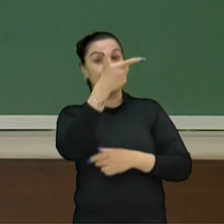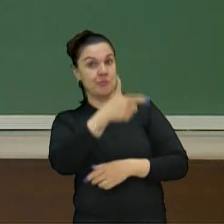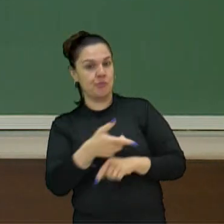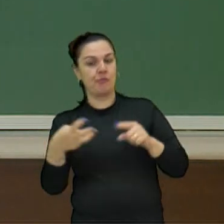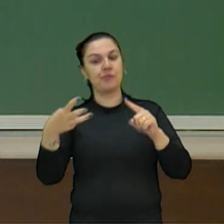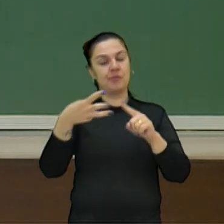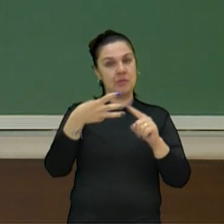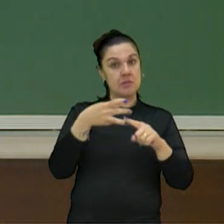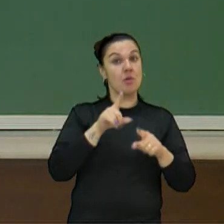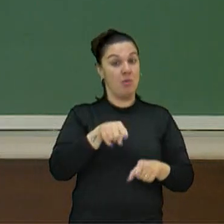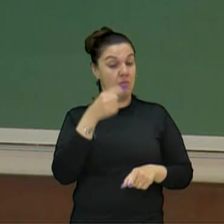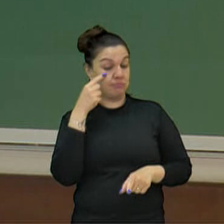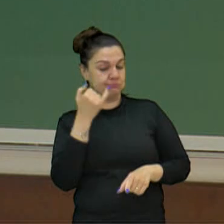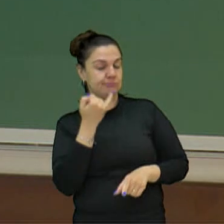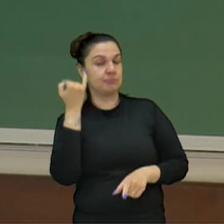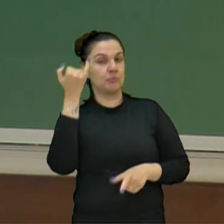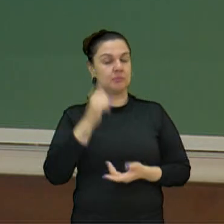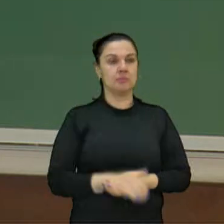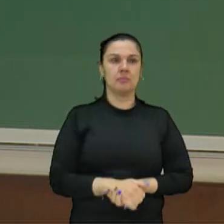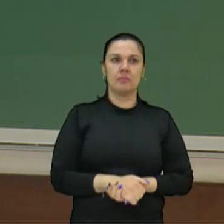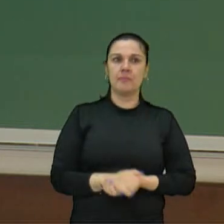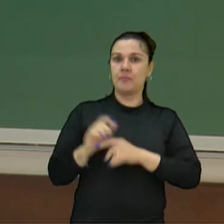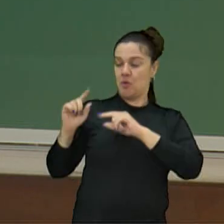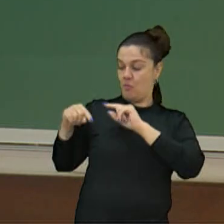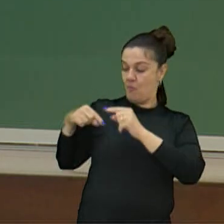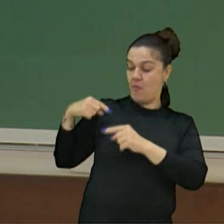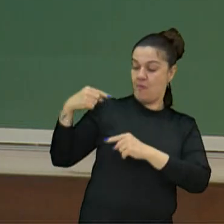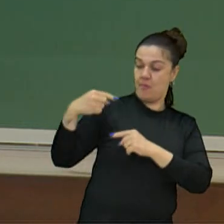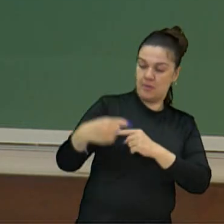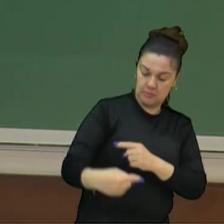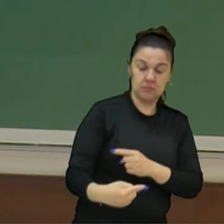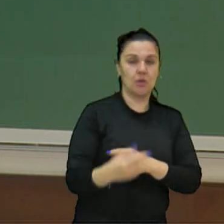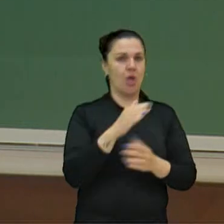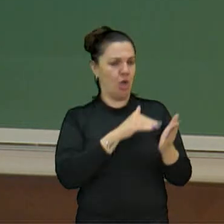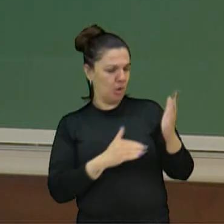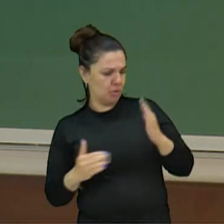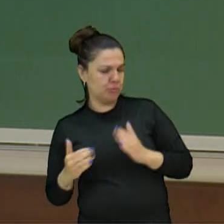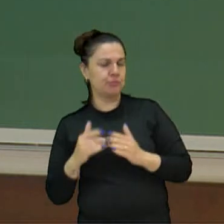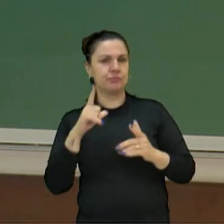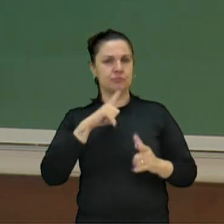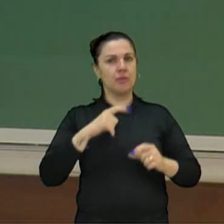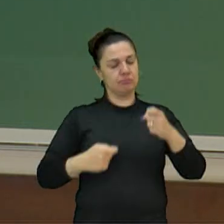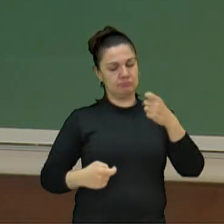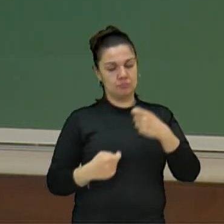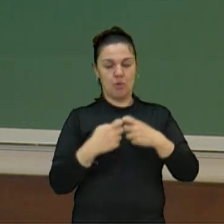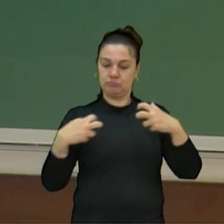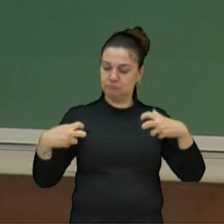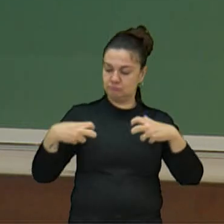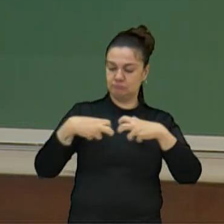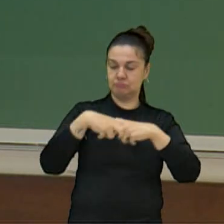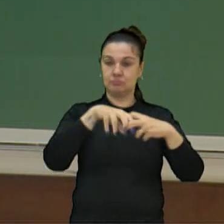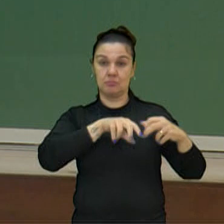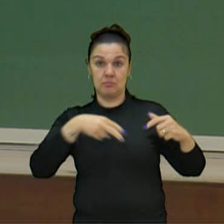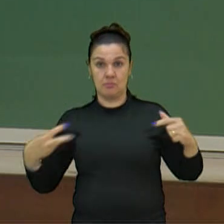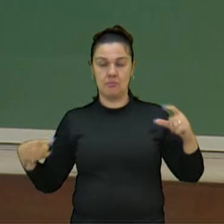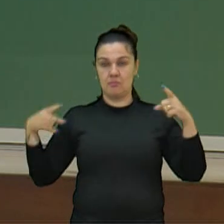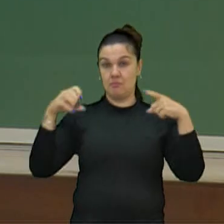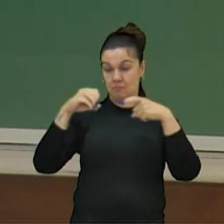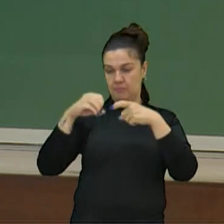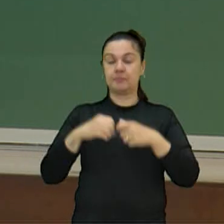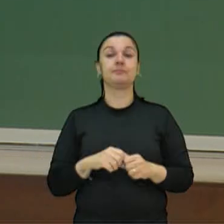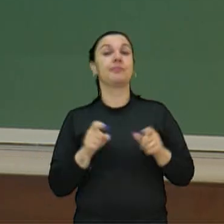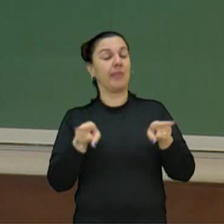só a importância, né? Então vamos lá. Hereditariedade. Todo ser vivo tem capacidade de reprodução. Capacidade de responder a